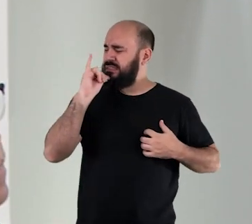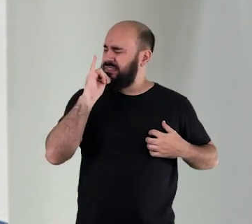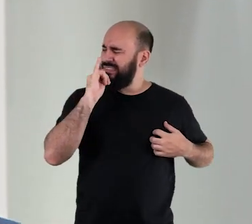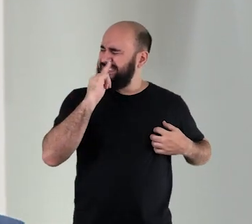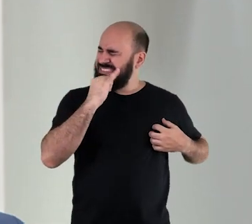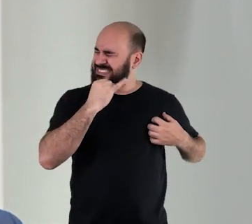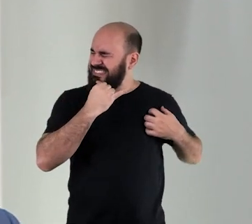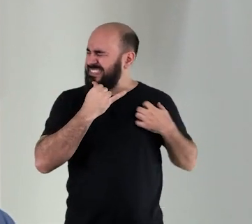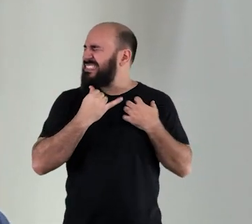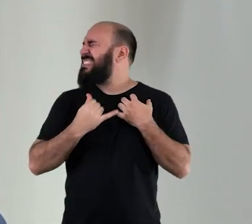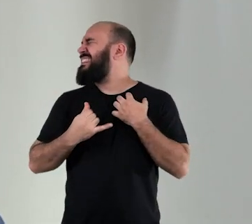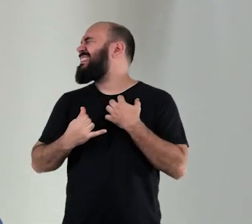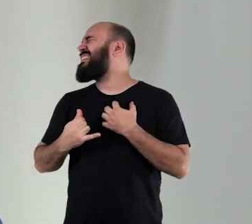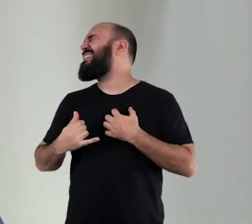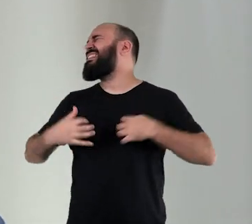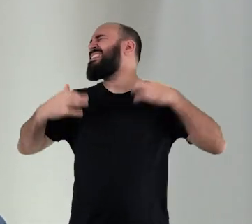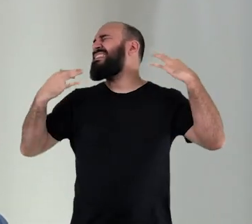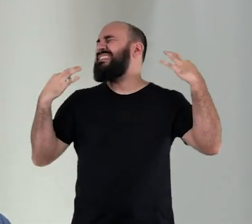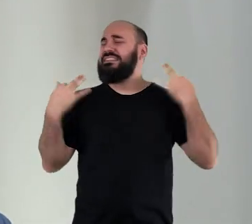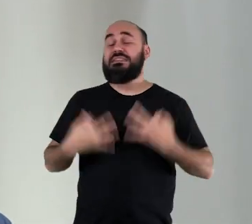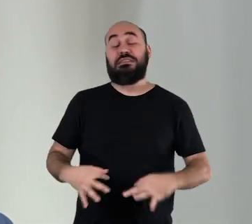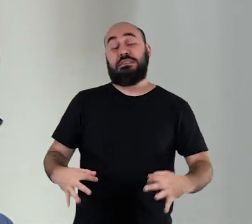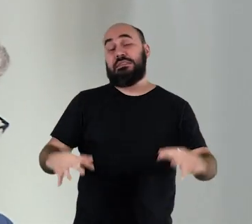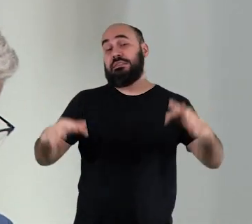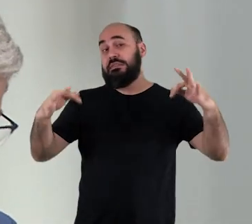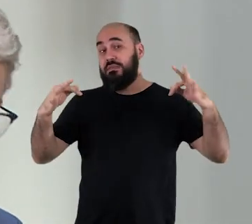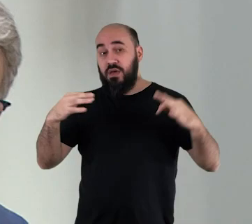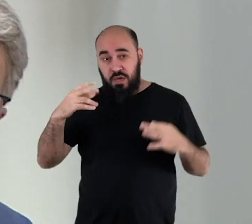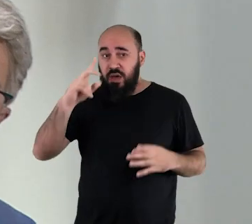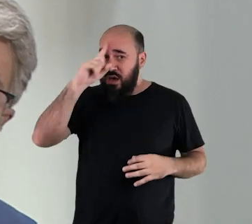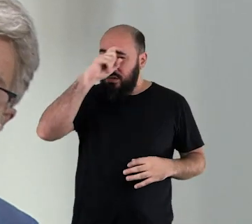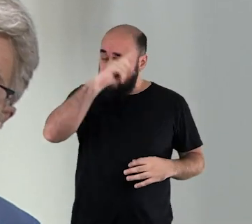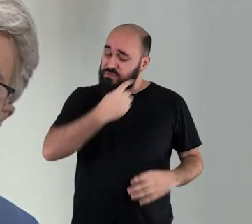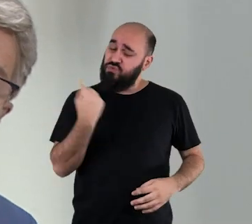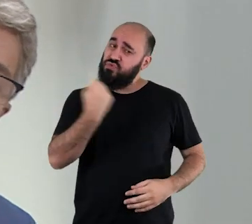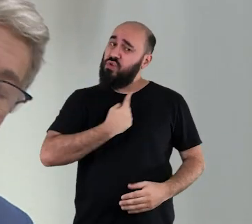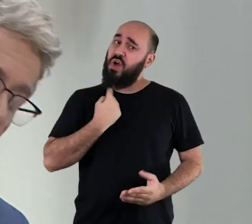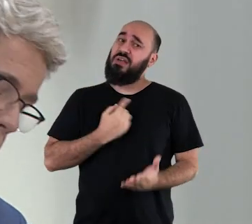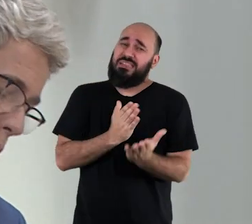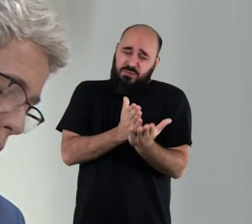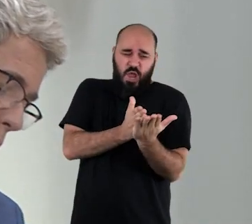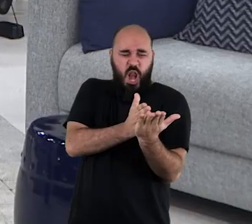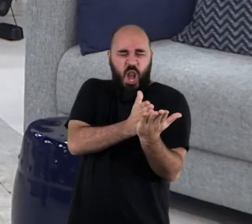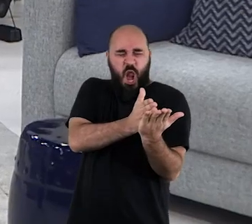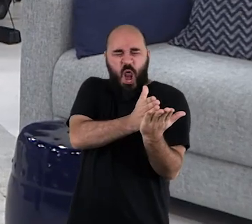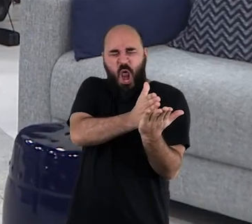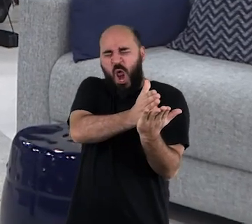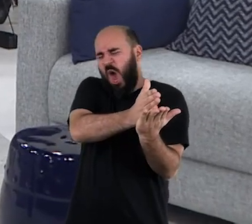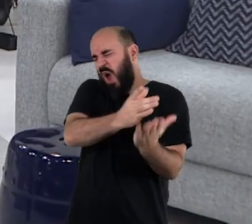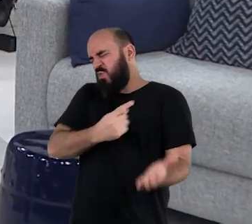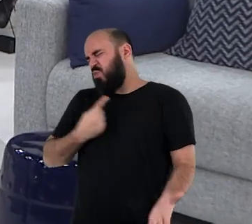Pois é difícil caminhar sem ter alguém